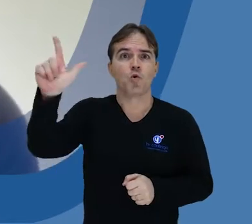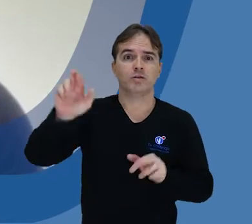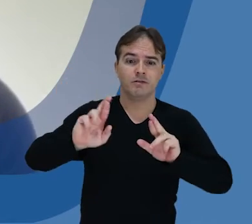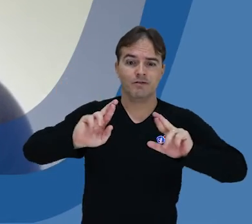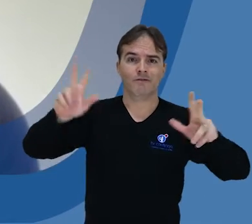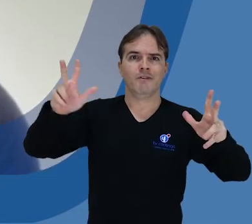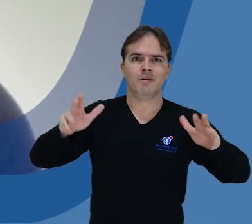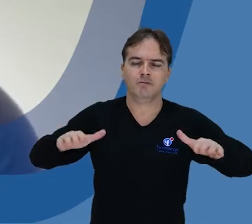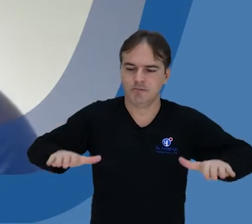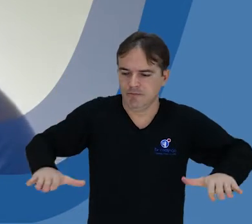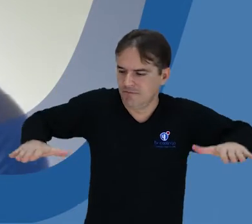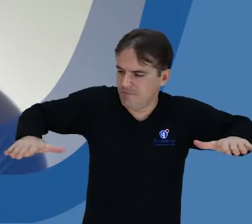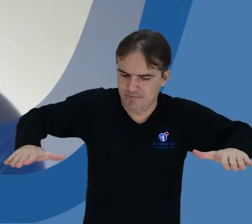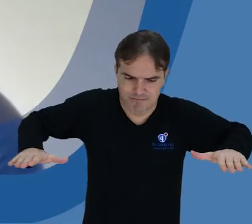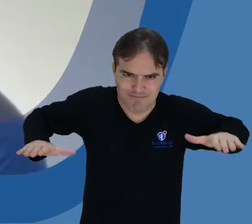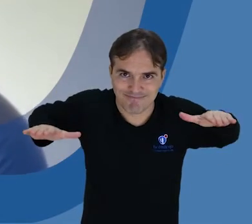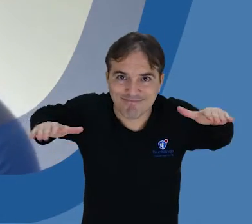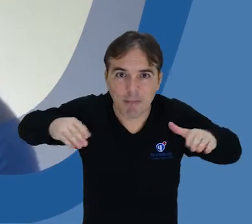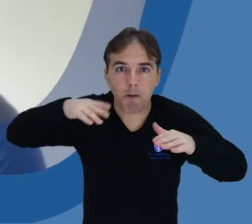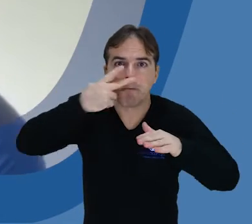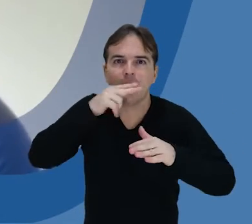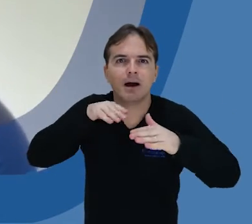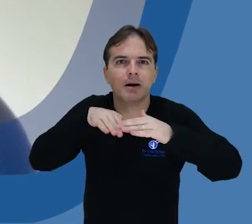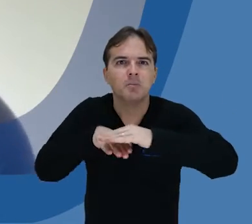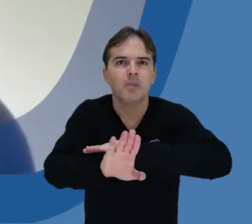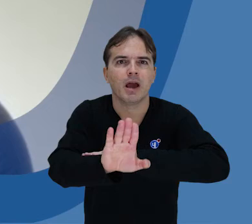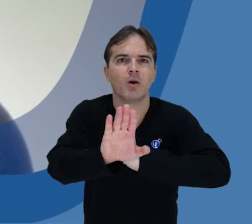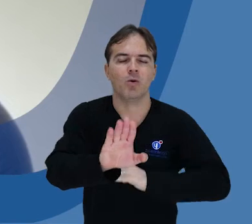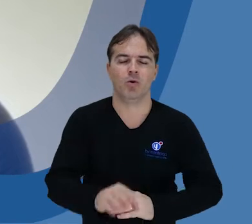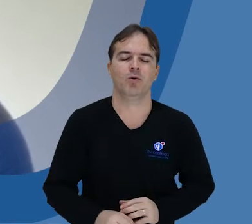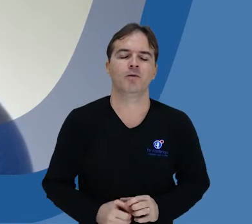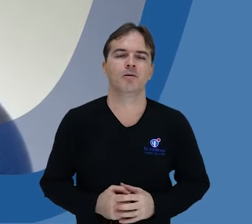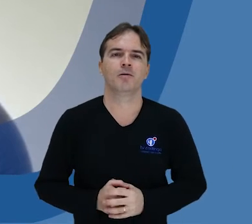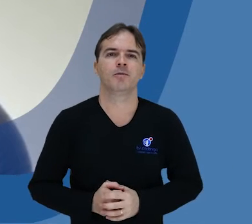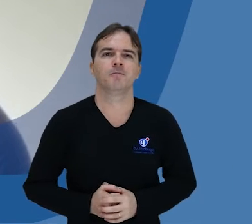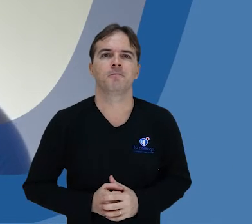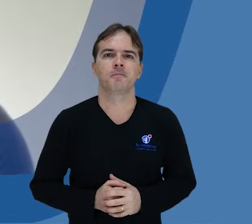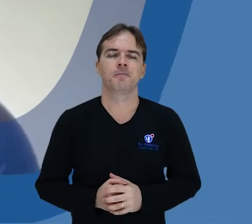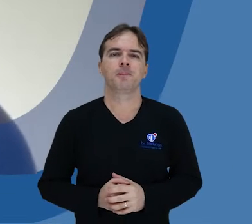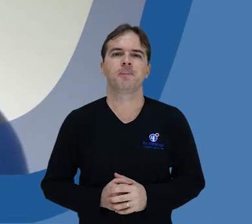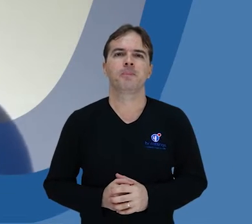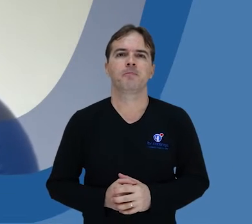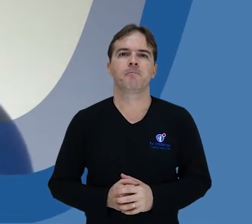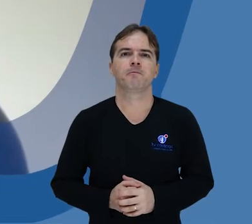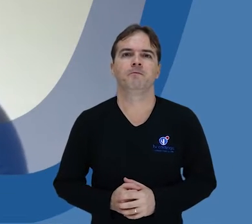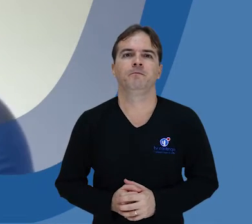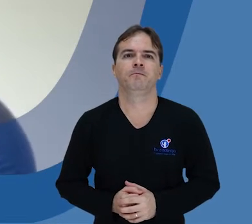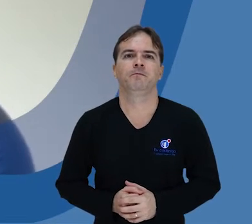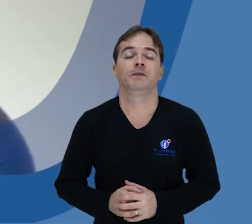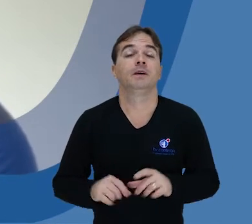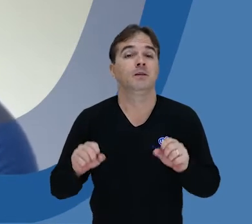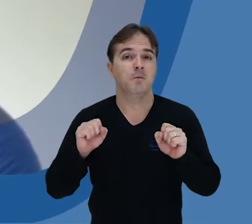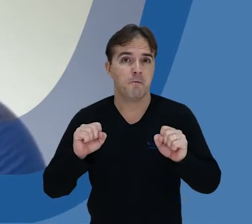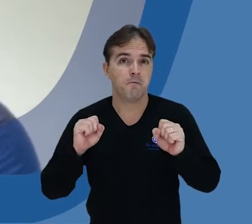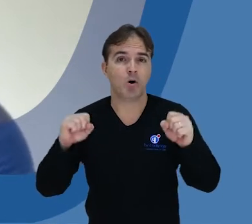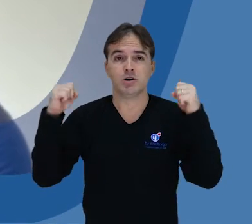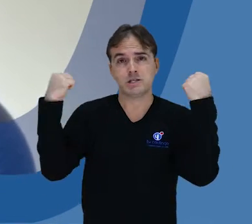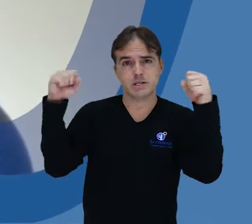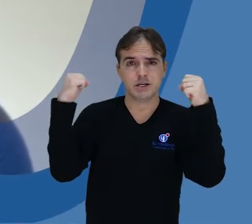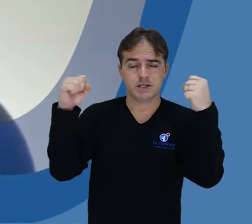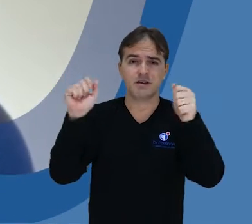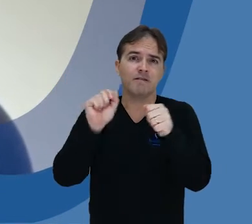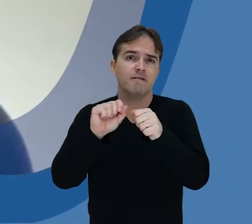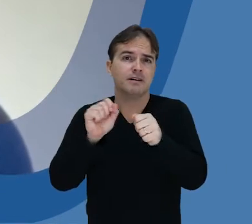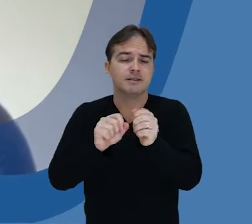alguma superfície mais alta, conhecida para quem faz musculação como um mergulho, tá? Esses exercícios nós podemos fazer por volta de